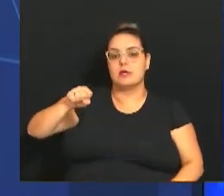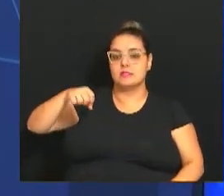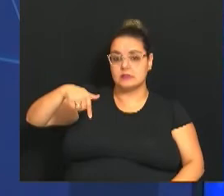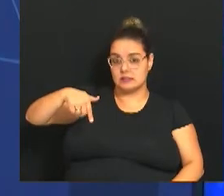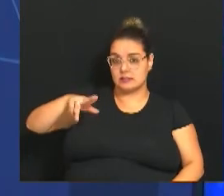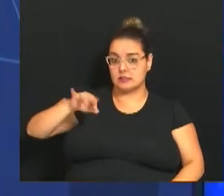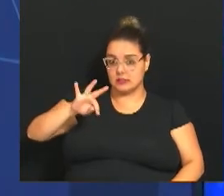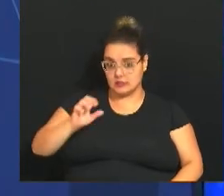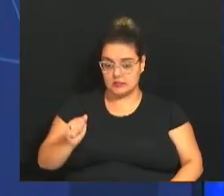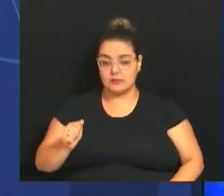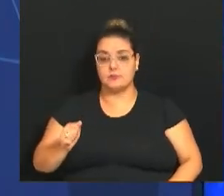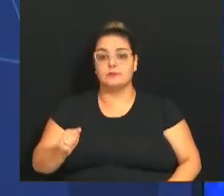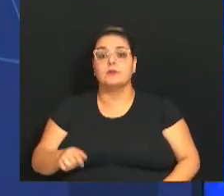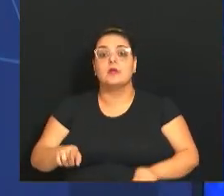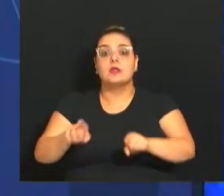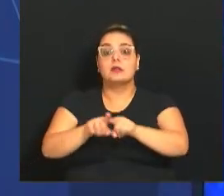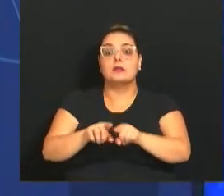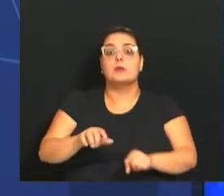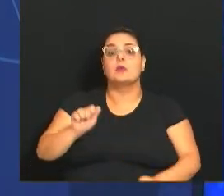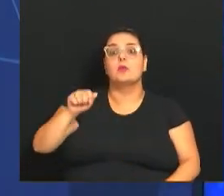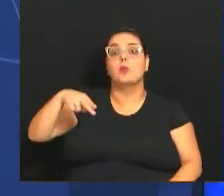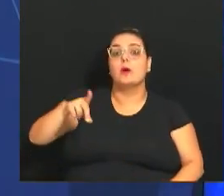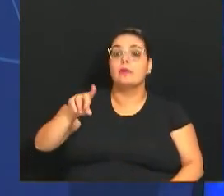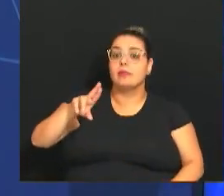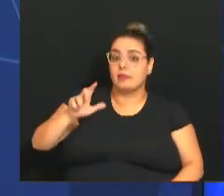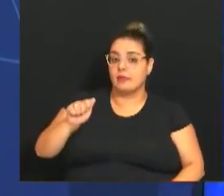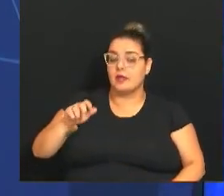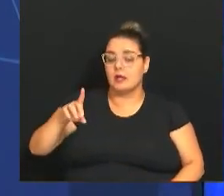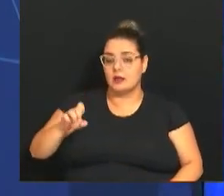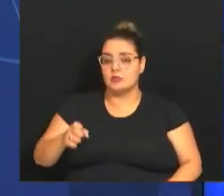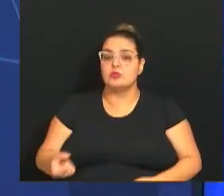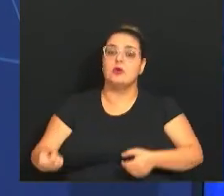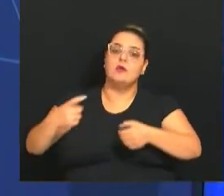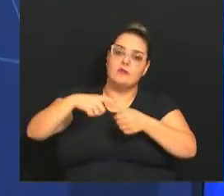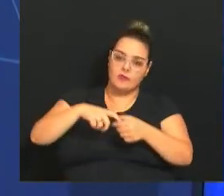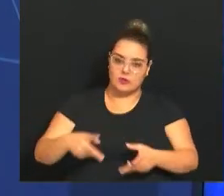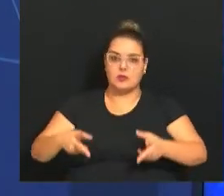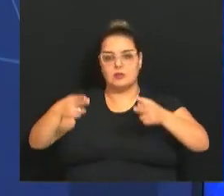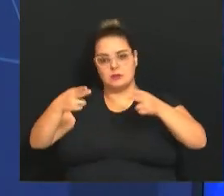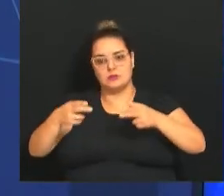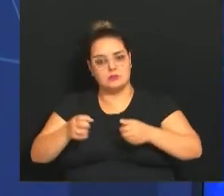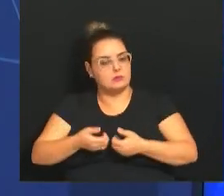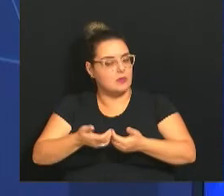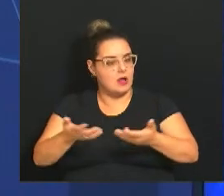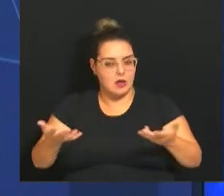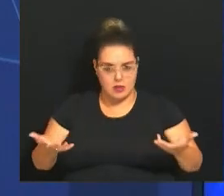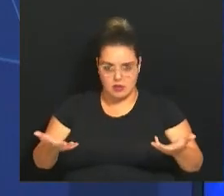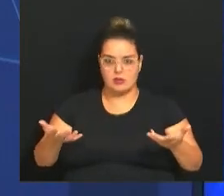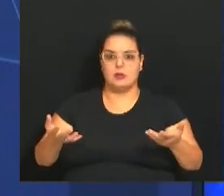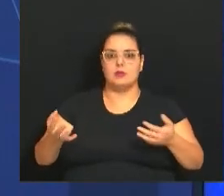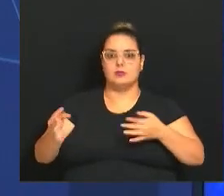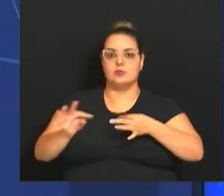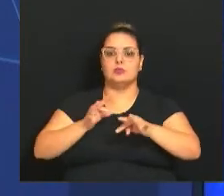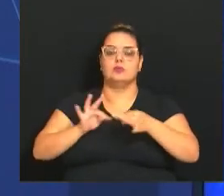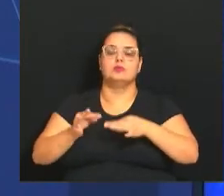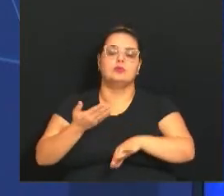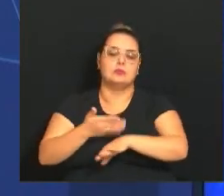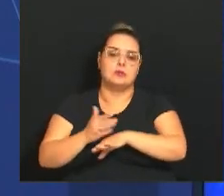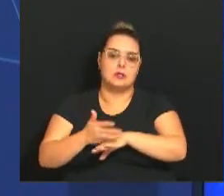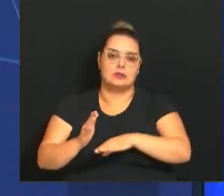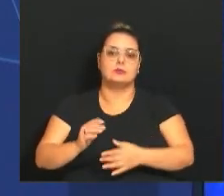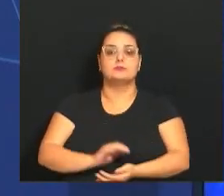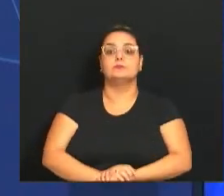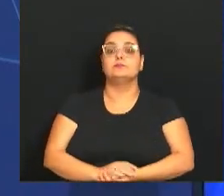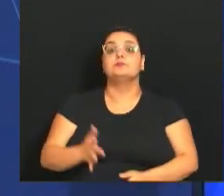o meia Rodrigo Andrade está de volta de suspensão e fica à disposição do treinador. E